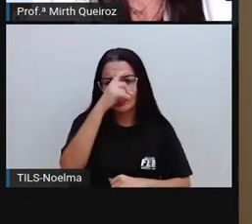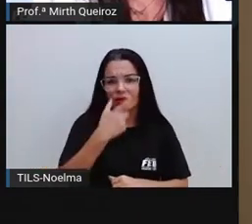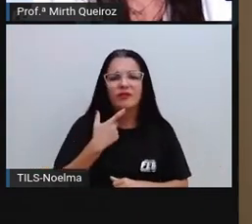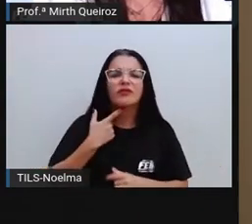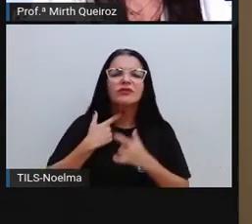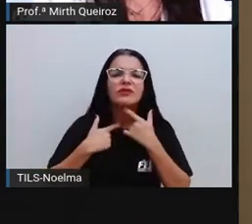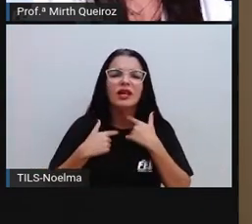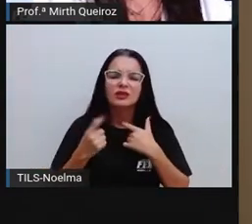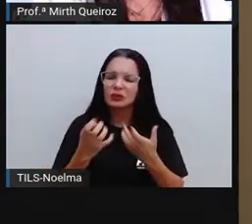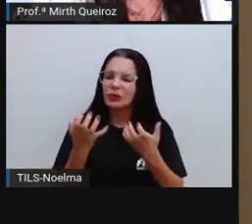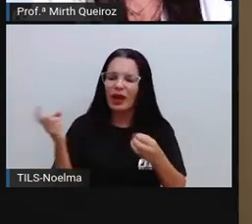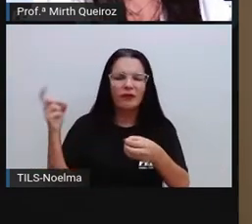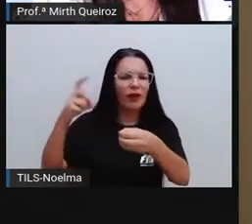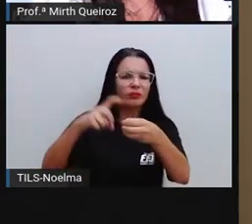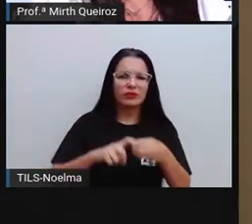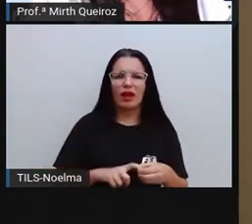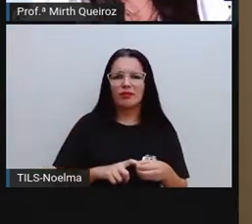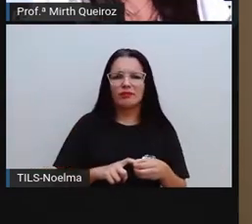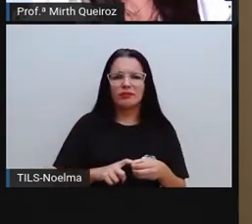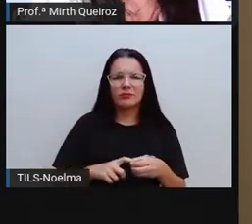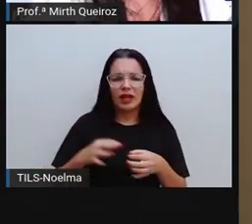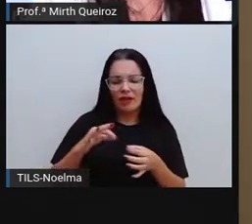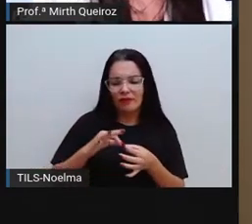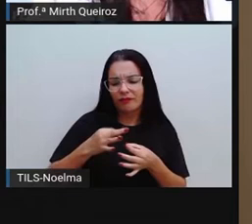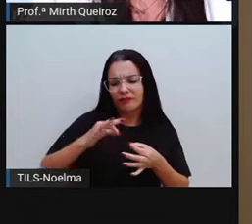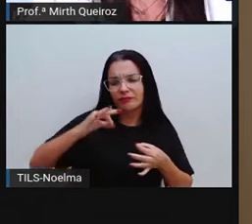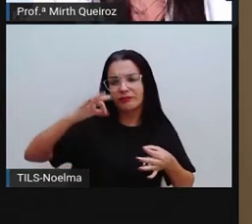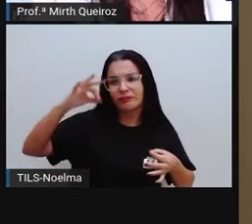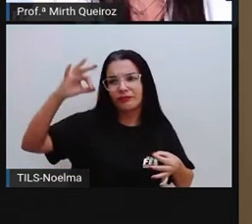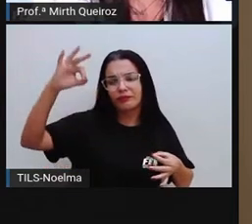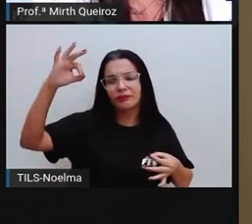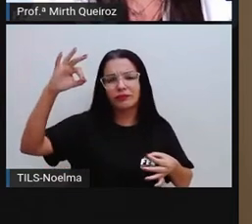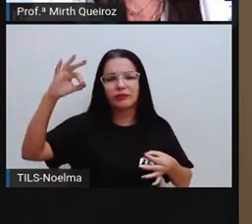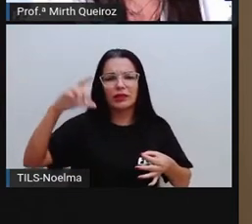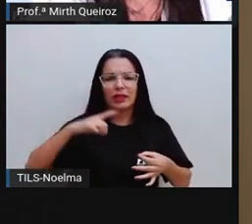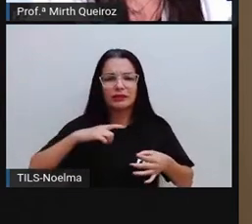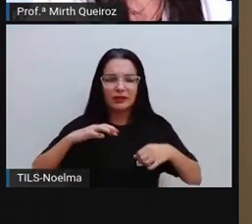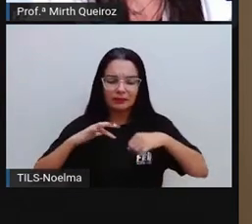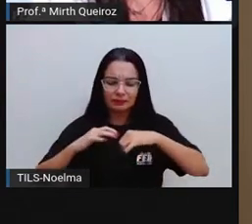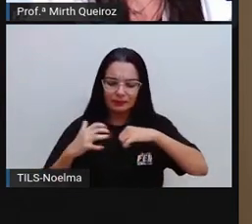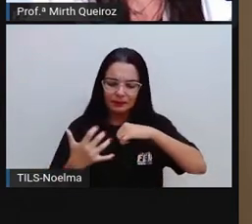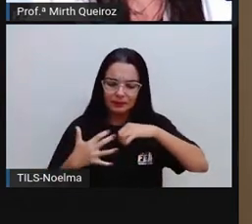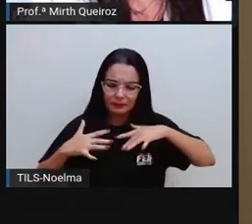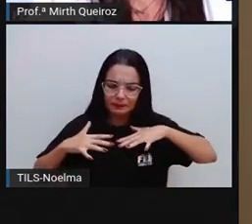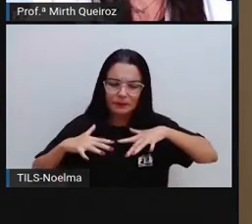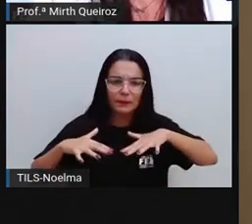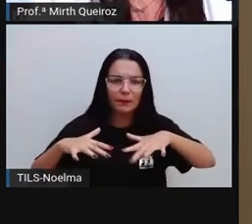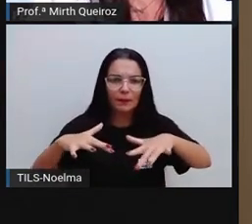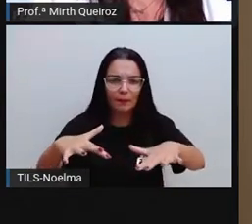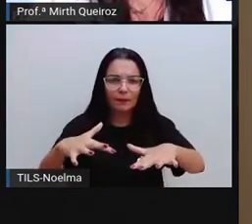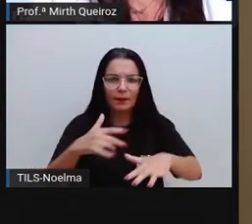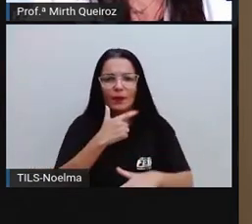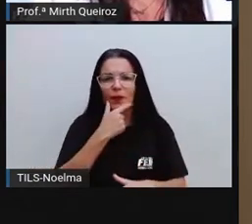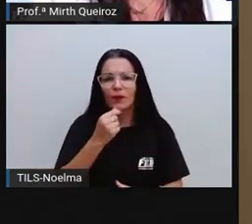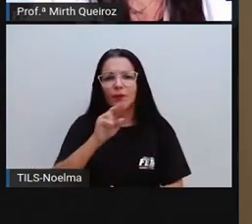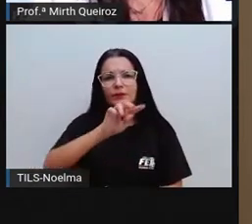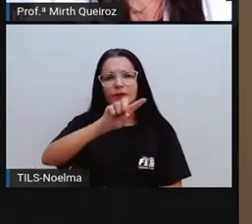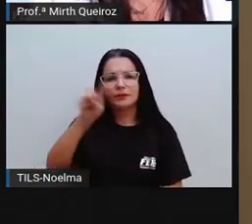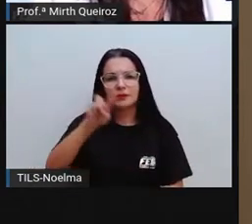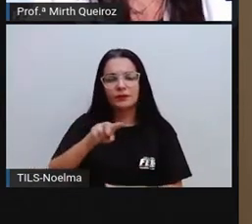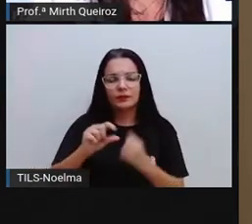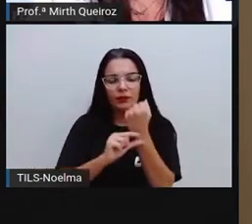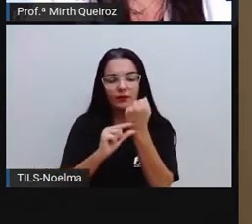longa, epidemia. E esse texto aí de Zocarato,